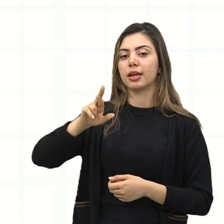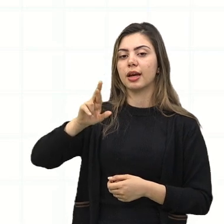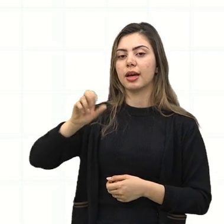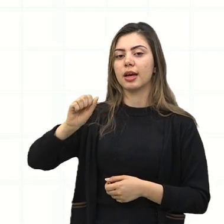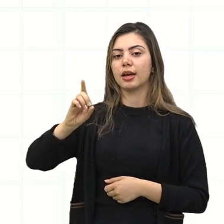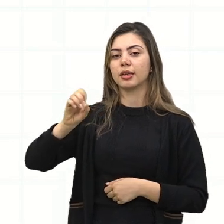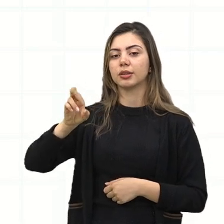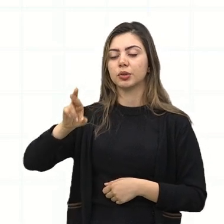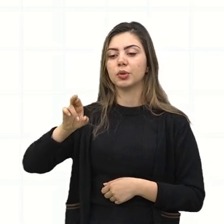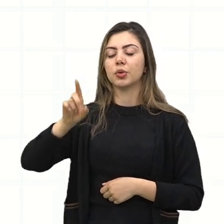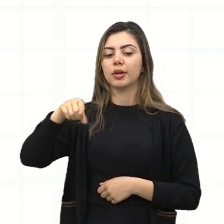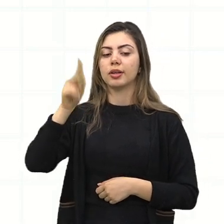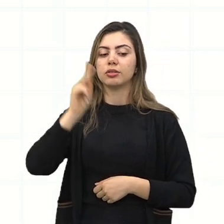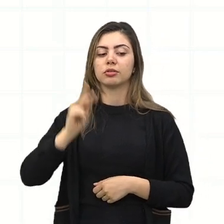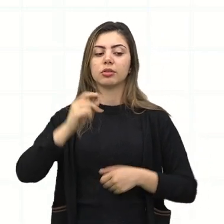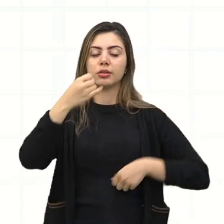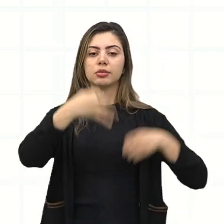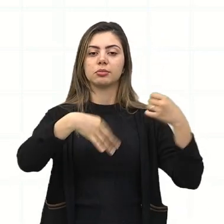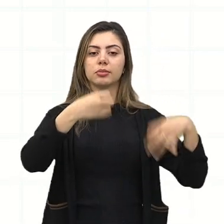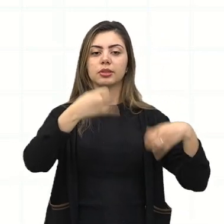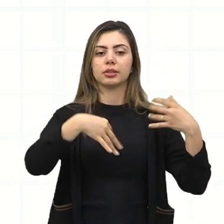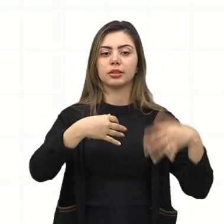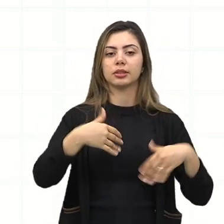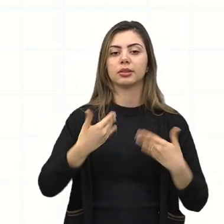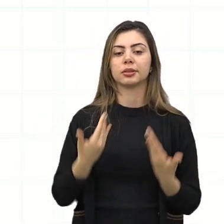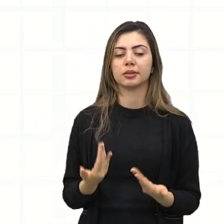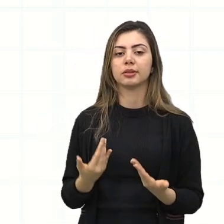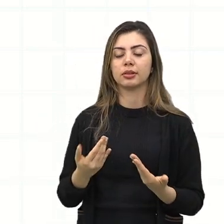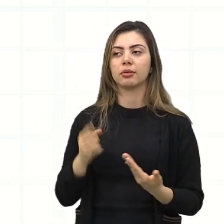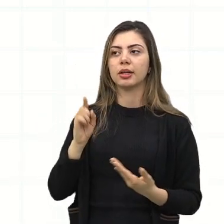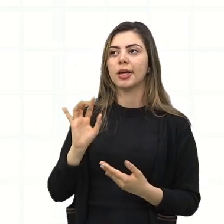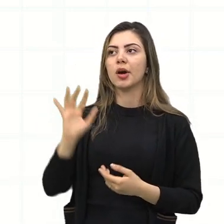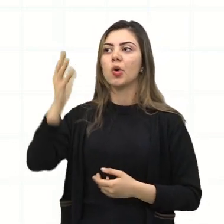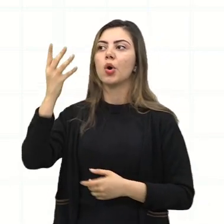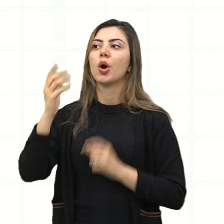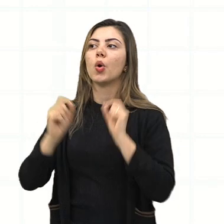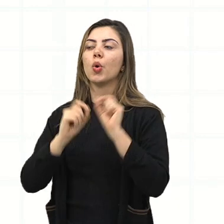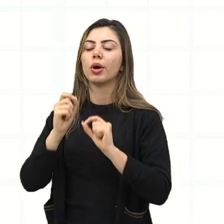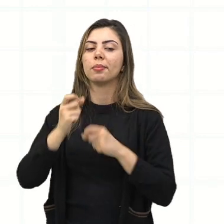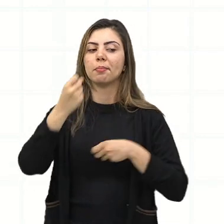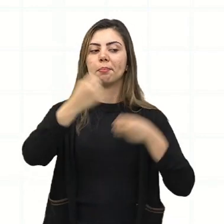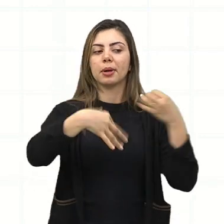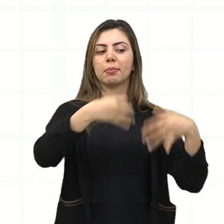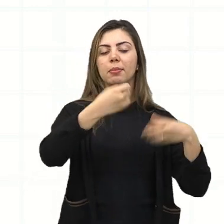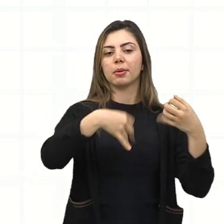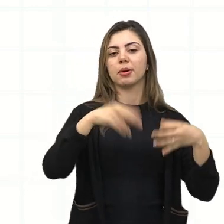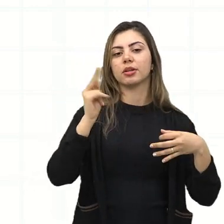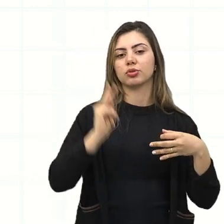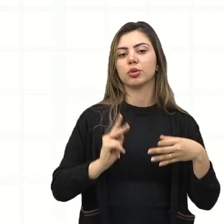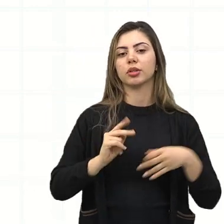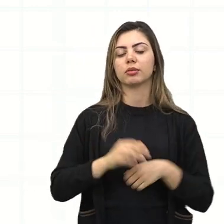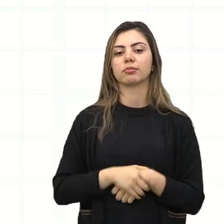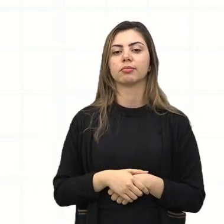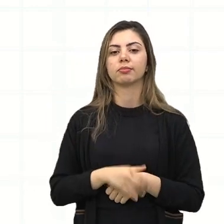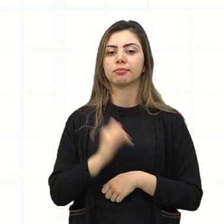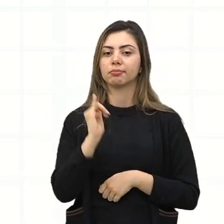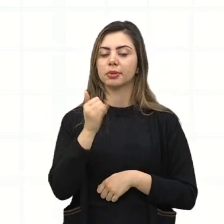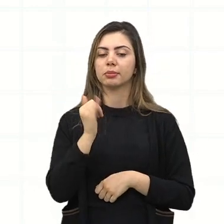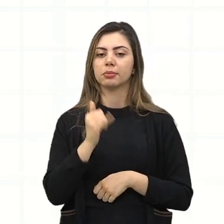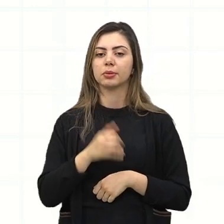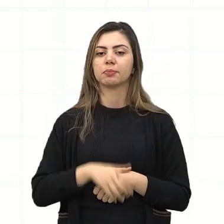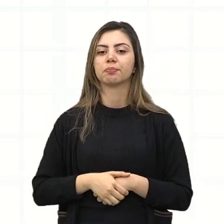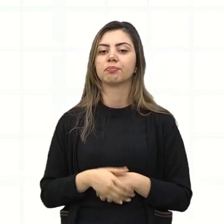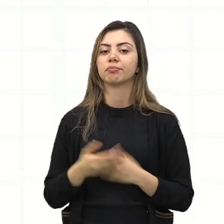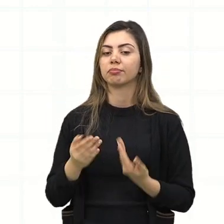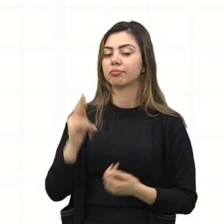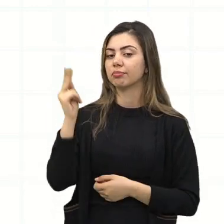para relatar os acontecimentos, ou seja, ele conta a história. E o conto, é